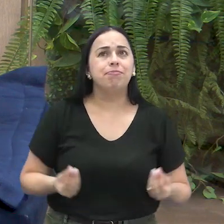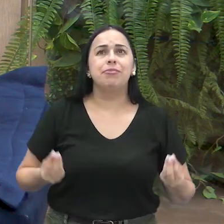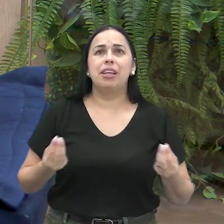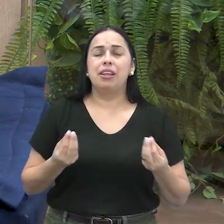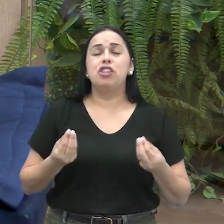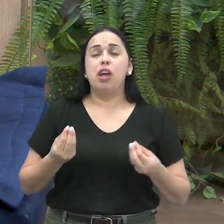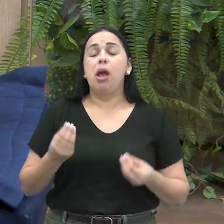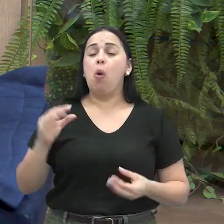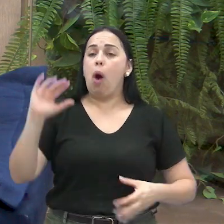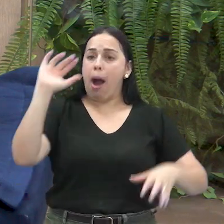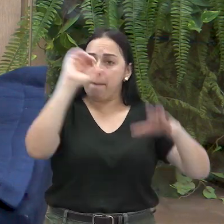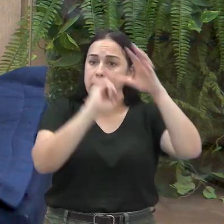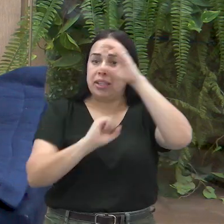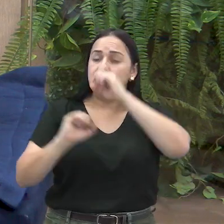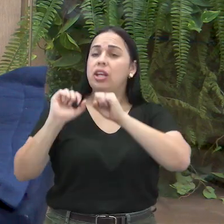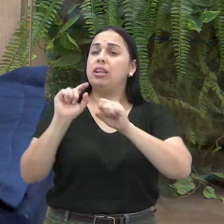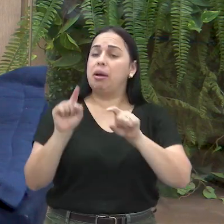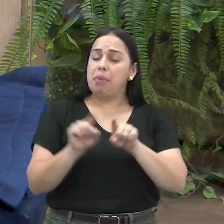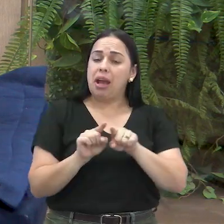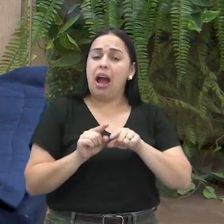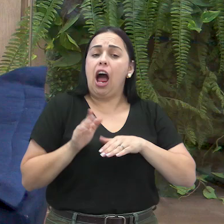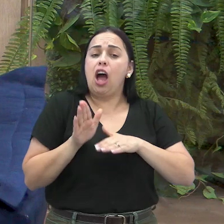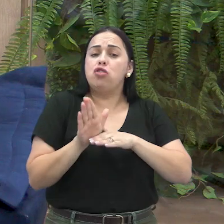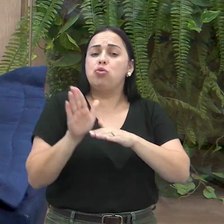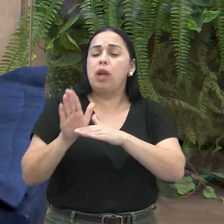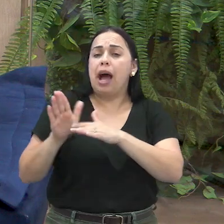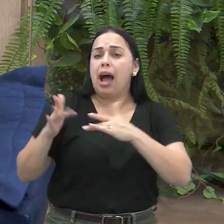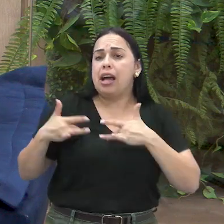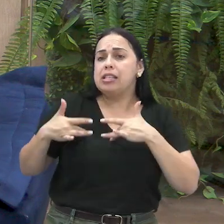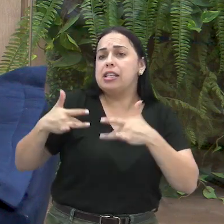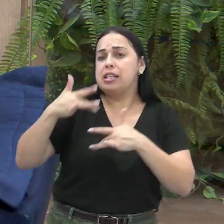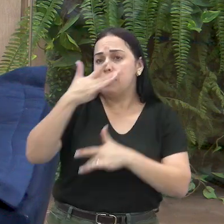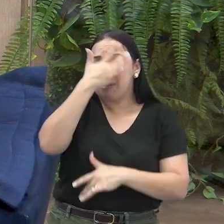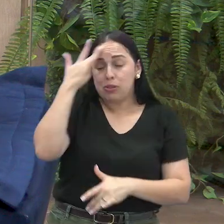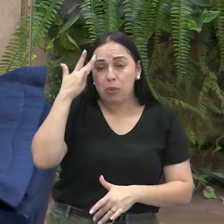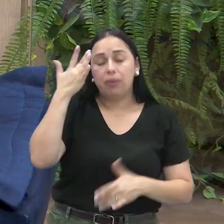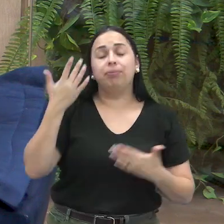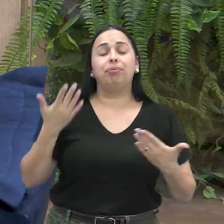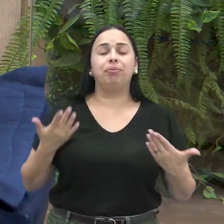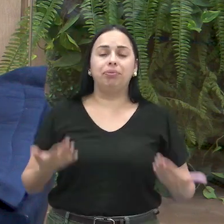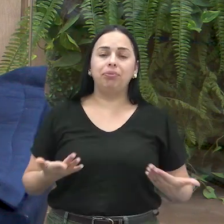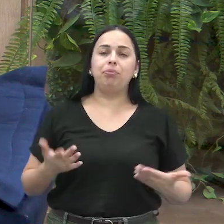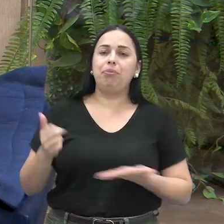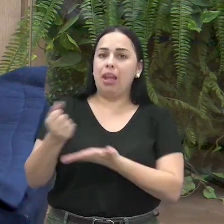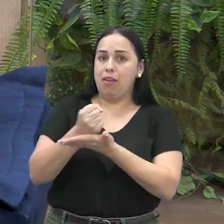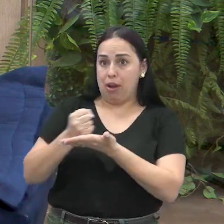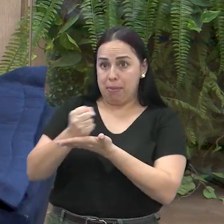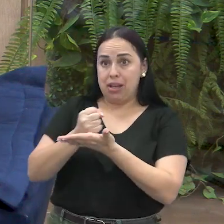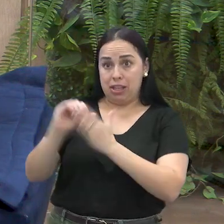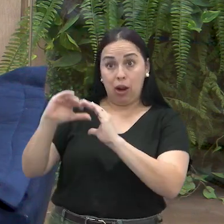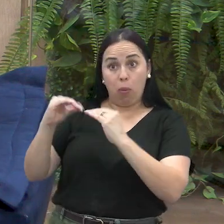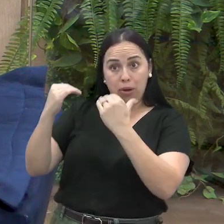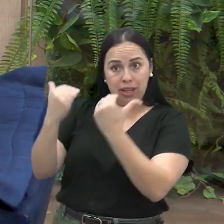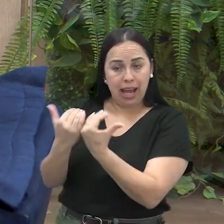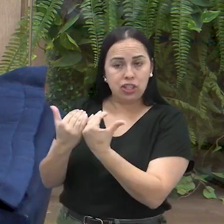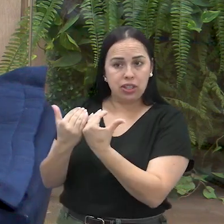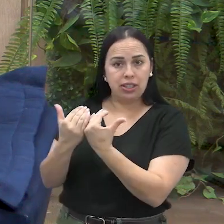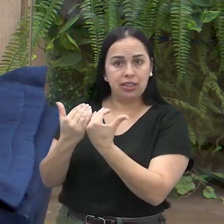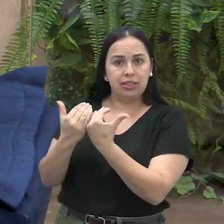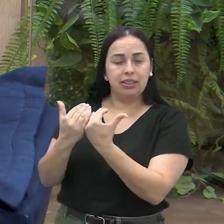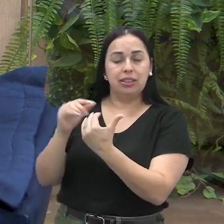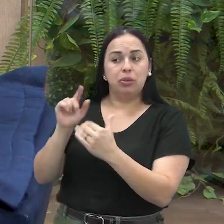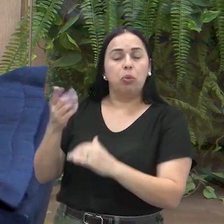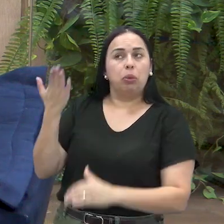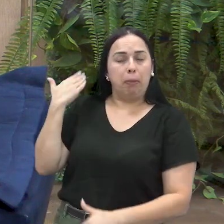nossa vontade, de fazer o trabalho social, de atender as pessoas. E a farmácia comunitária é muito curioso,